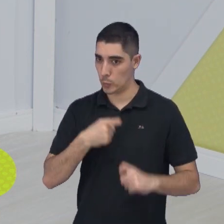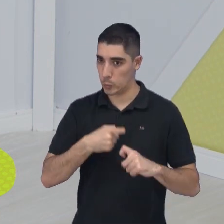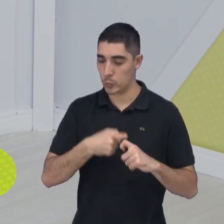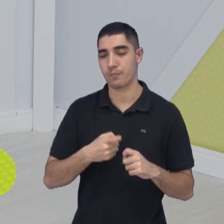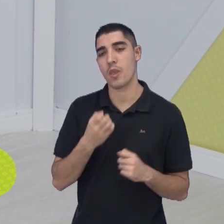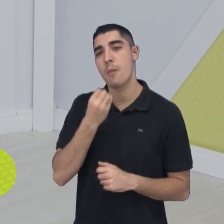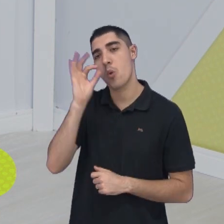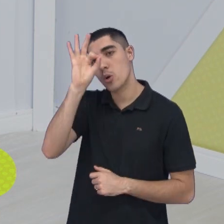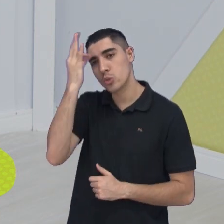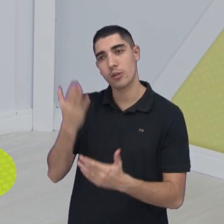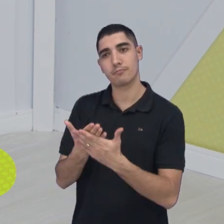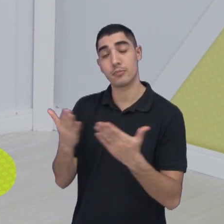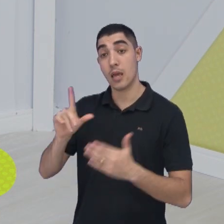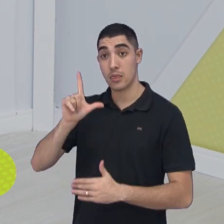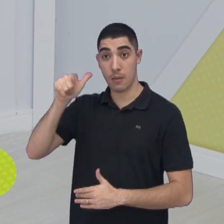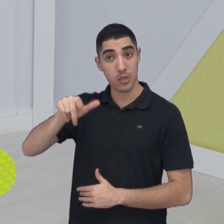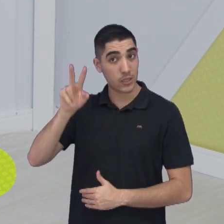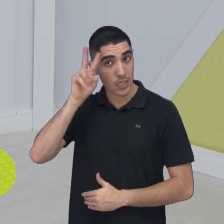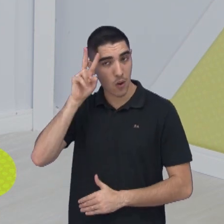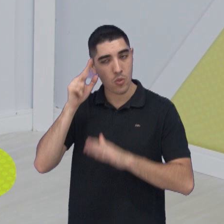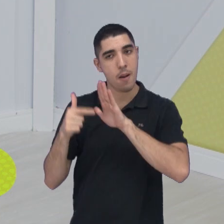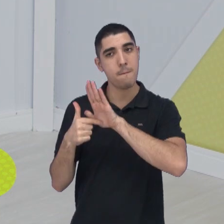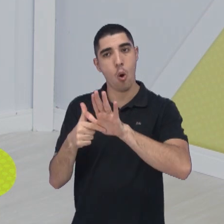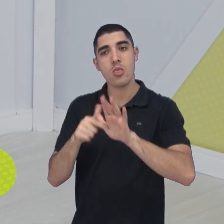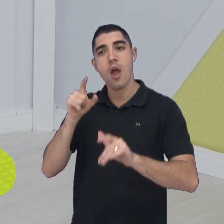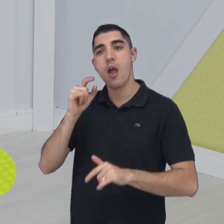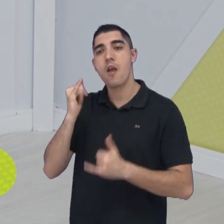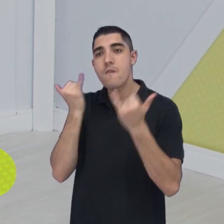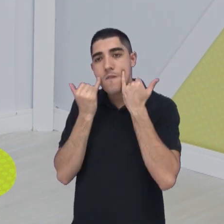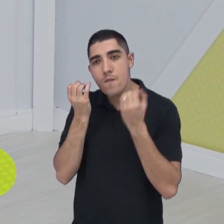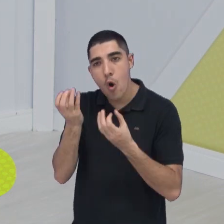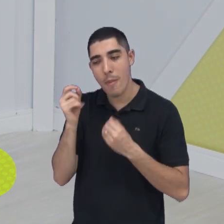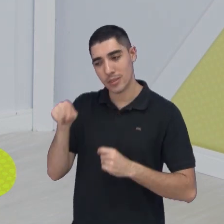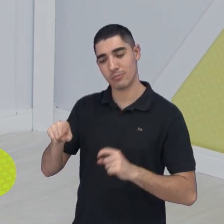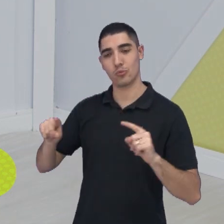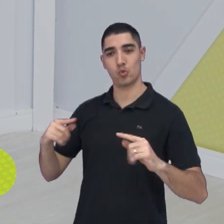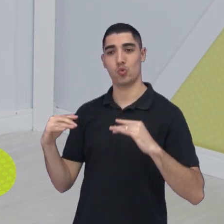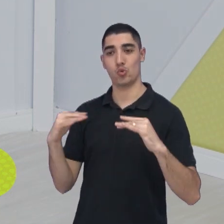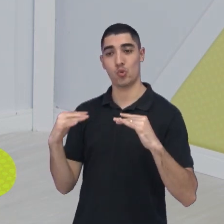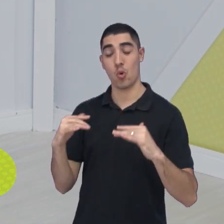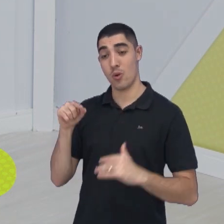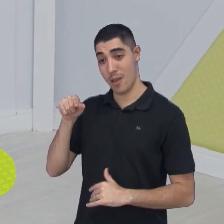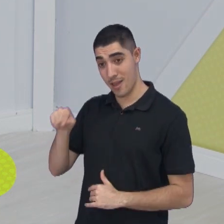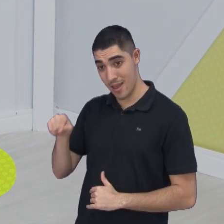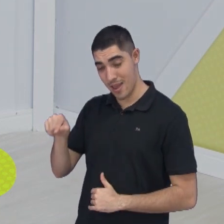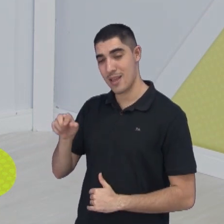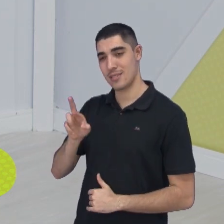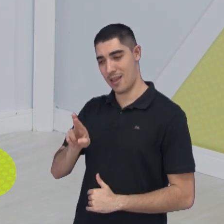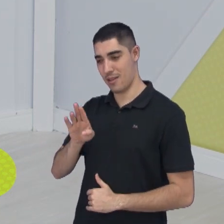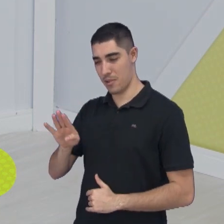boa sorte e claro, segunda-feira a gente traz todos os detalhes para você dessa partida Red Bull Bragantino e